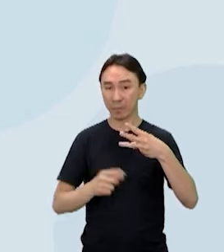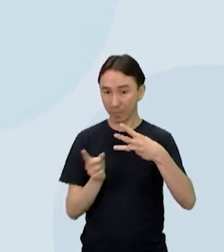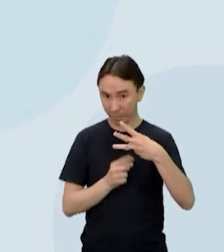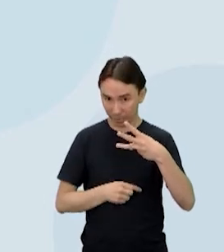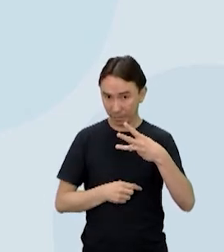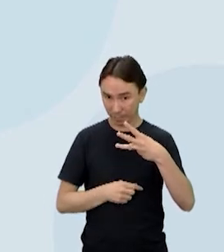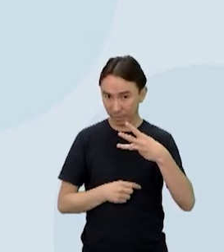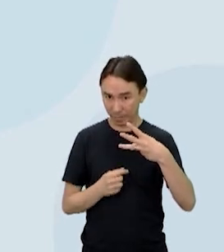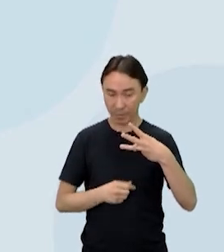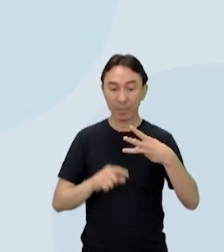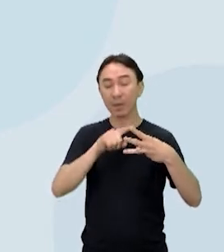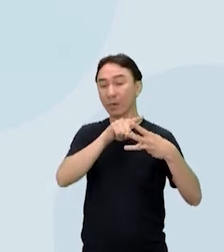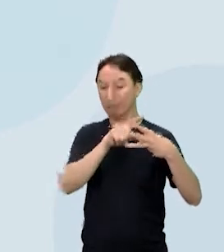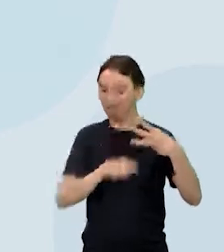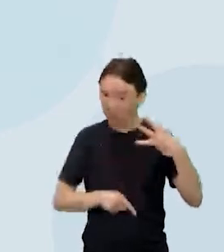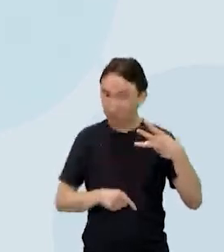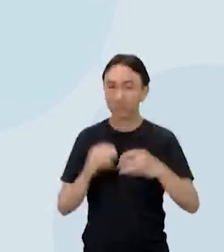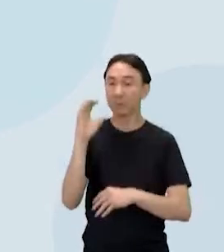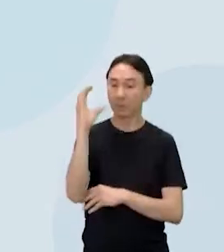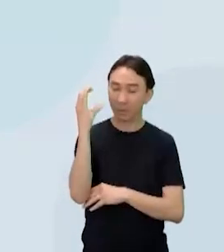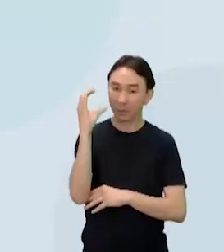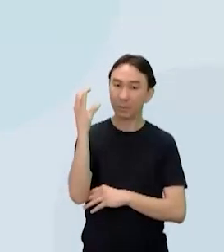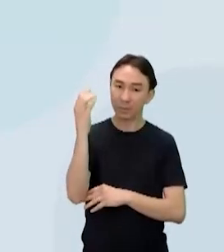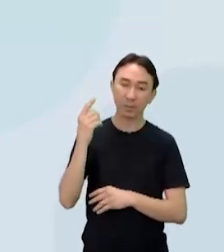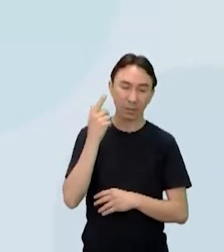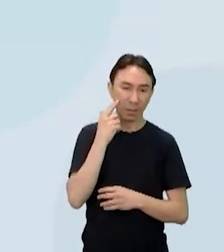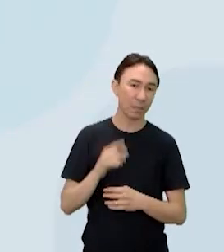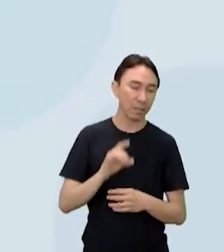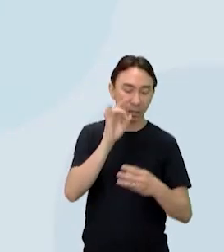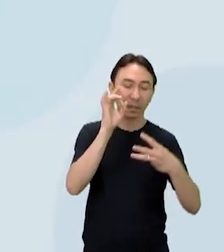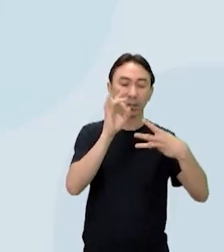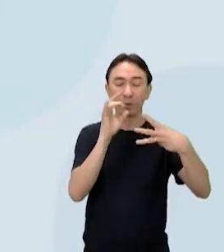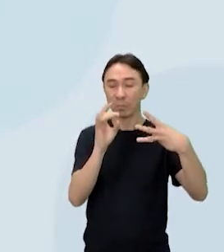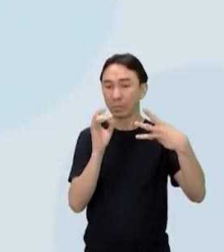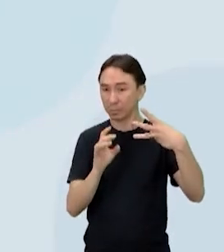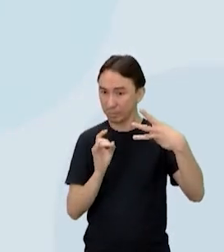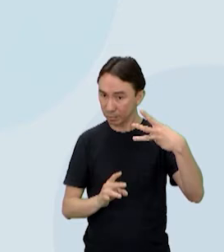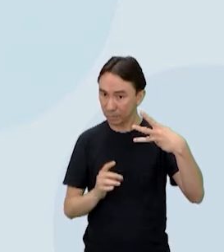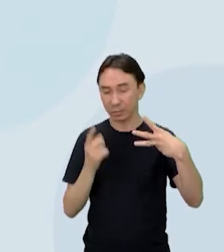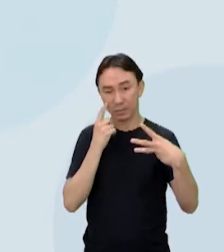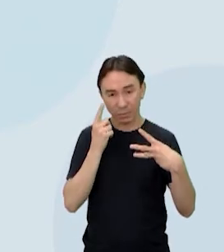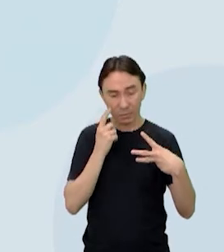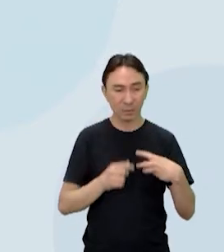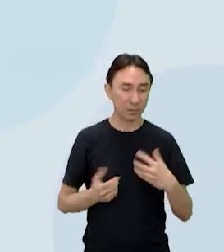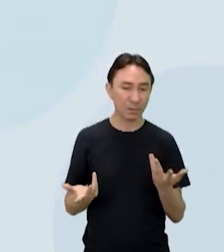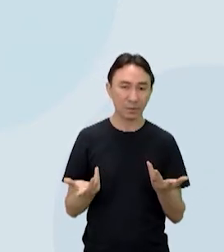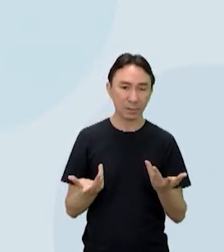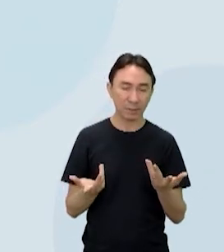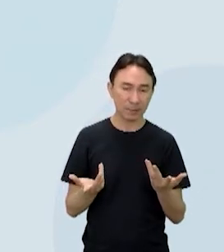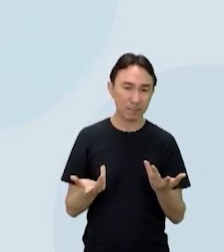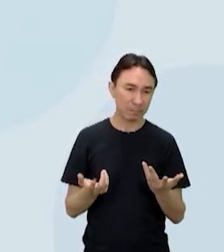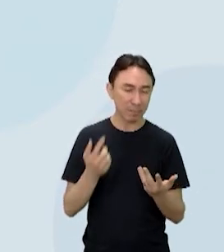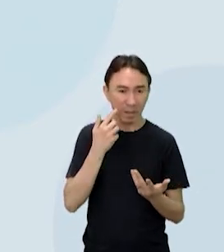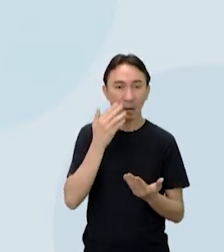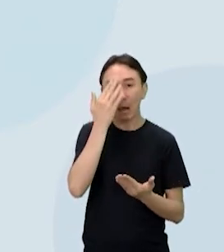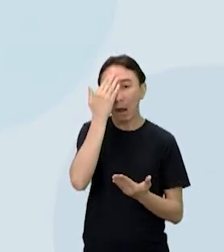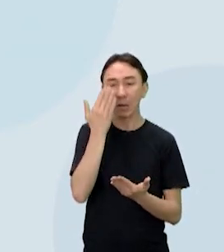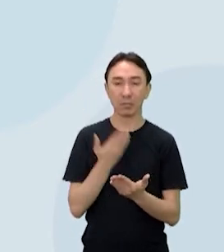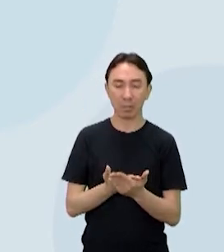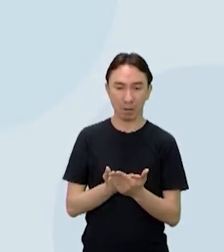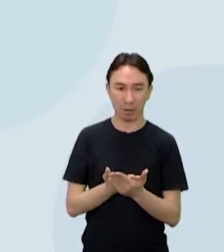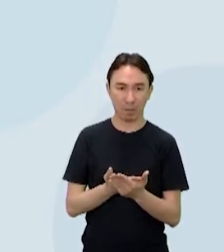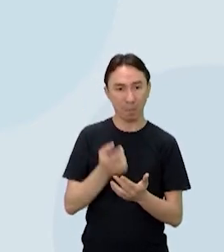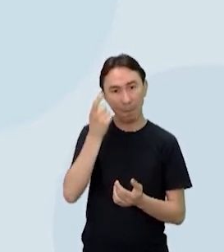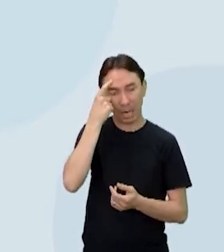o Calvin. E aí a gente vai ver separadamente um pouquinho aí do que cada um desses cientistas eles acreditavam,